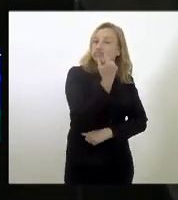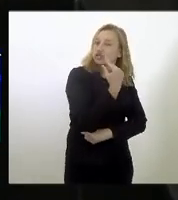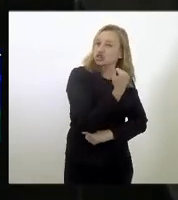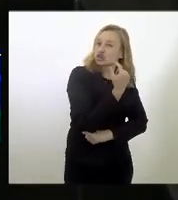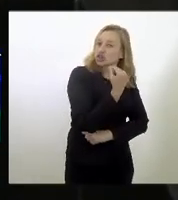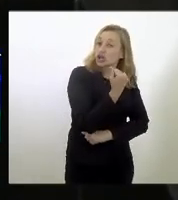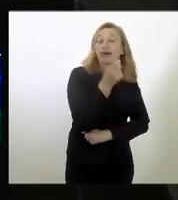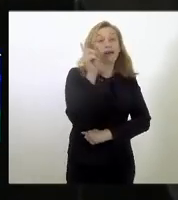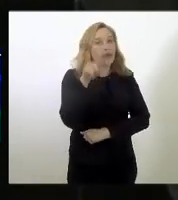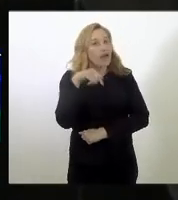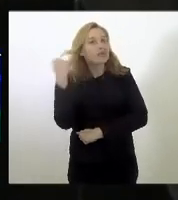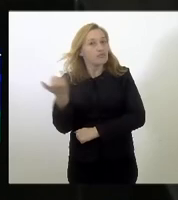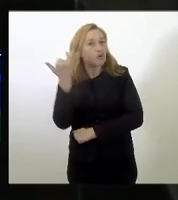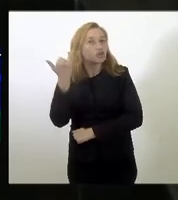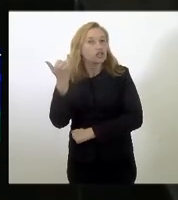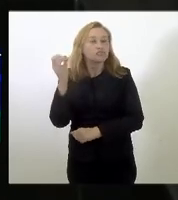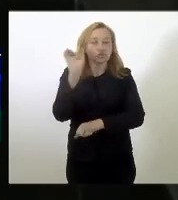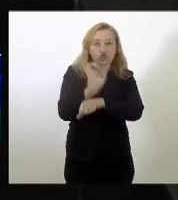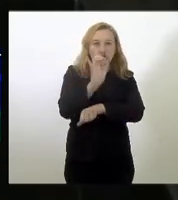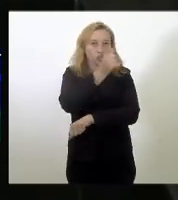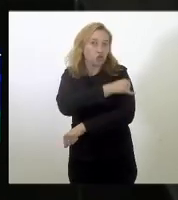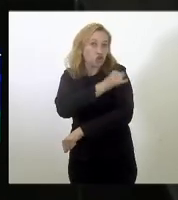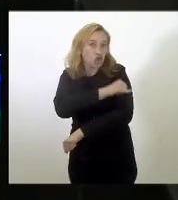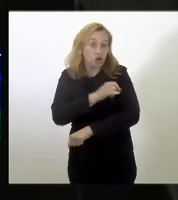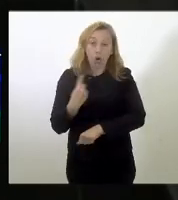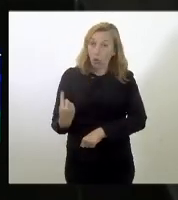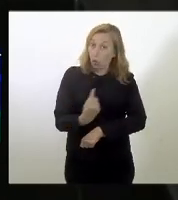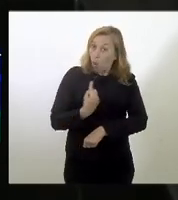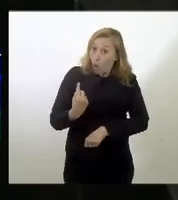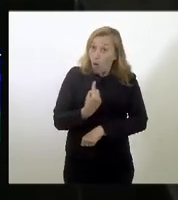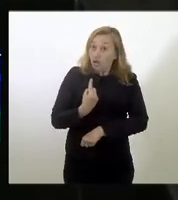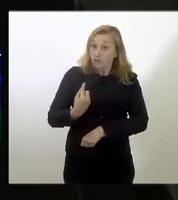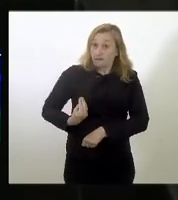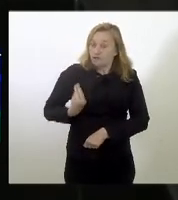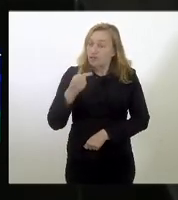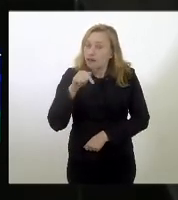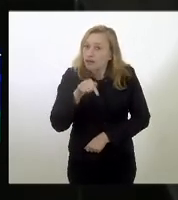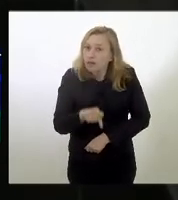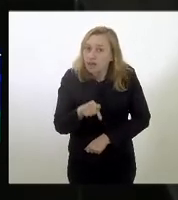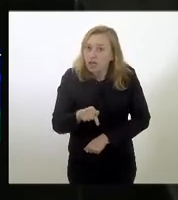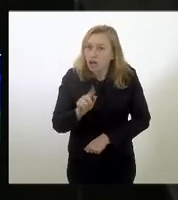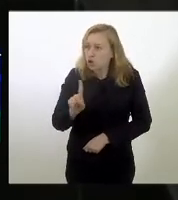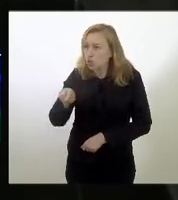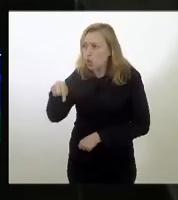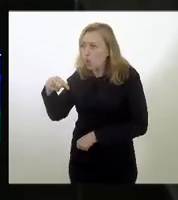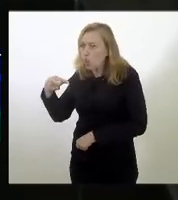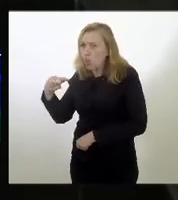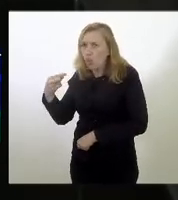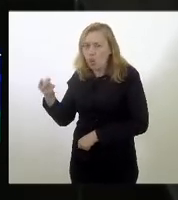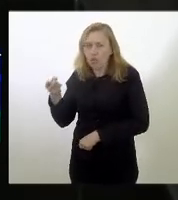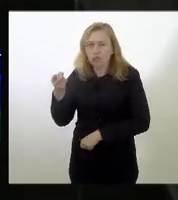que é tão importante para o Estado do Rio de Janeiro. Nós estivemos aqui no outro plenário,